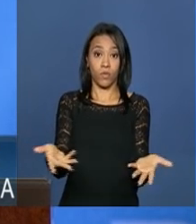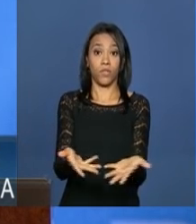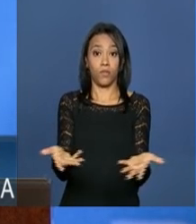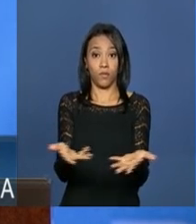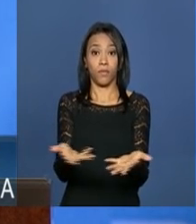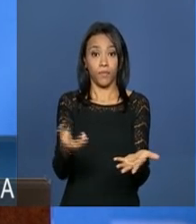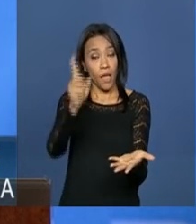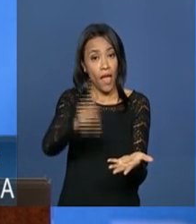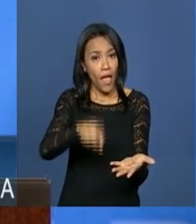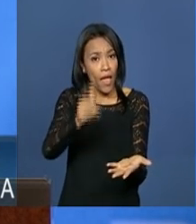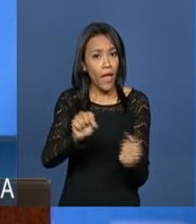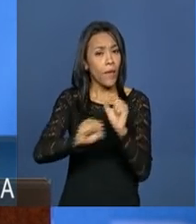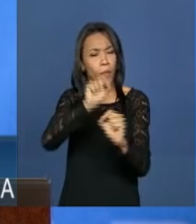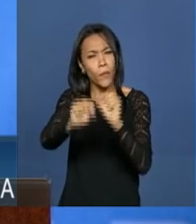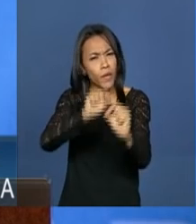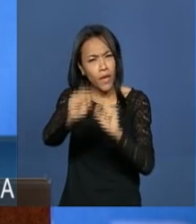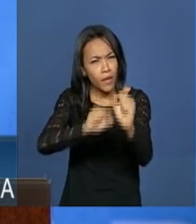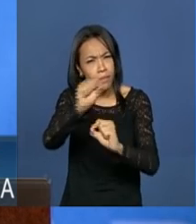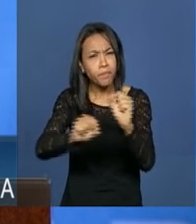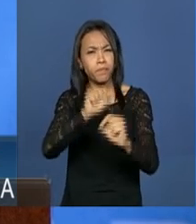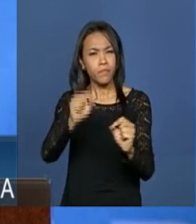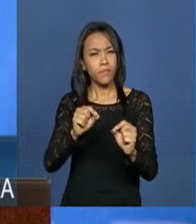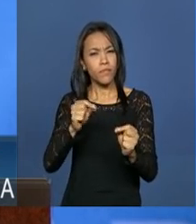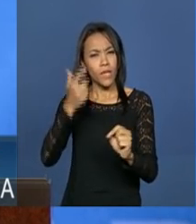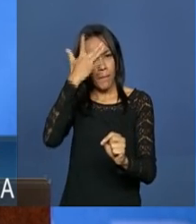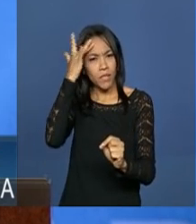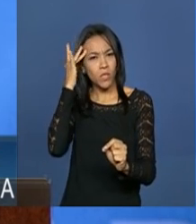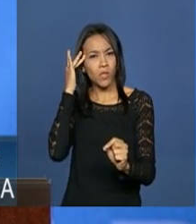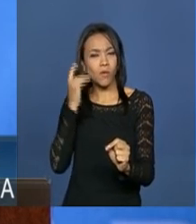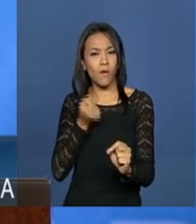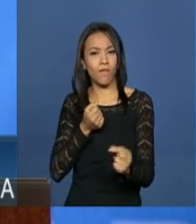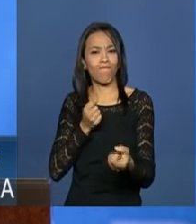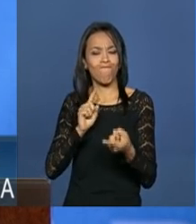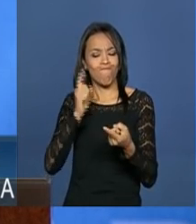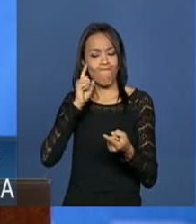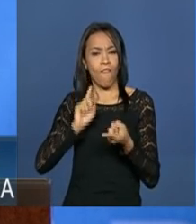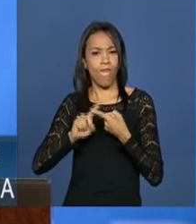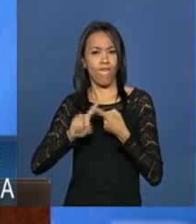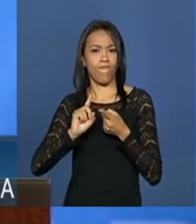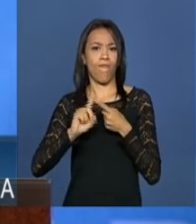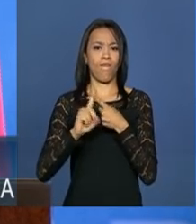constituem vazamentos premeditados, vazamentos